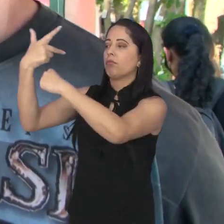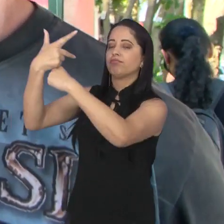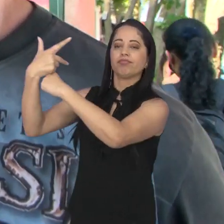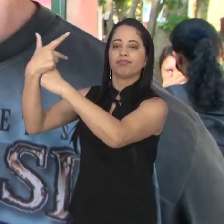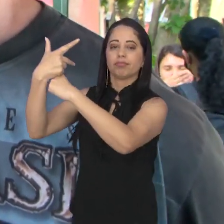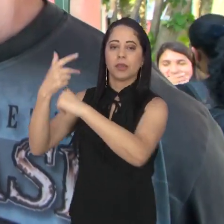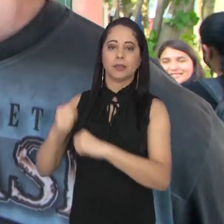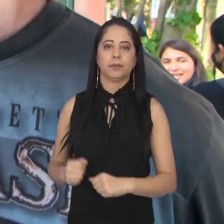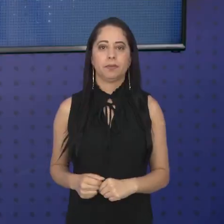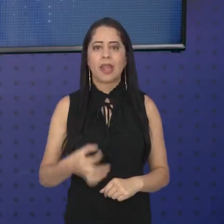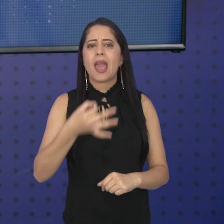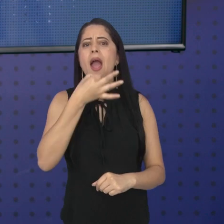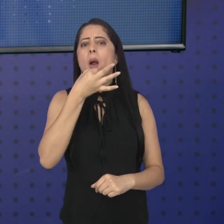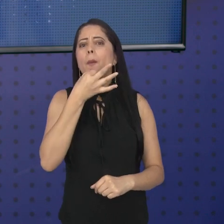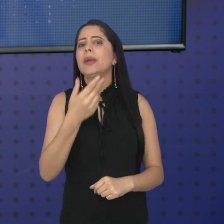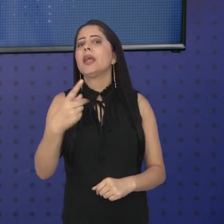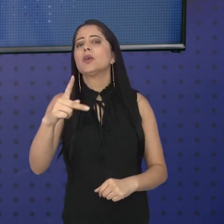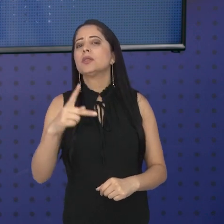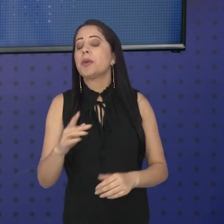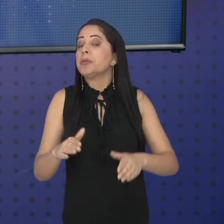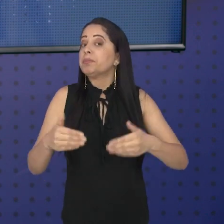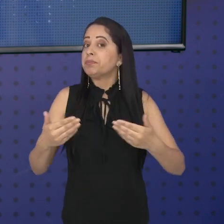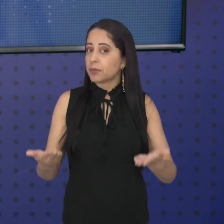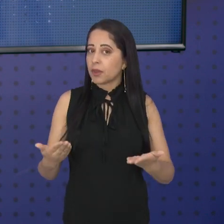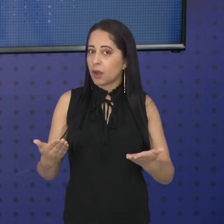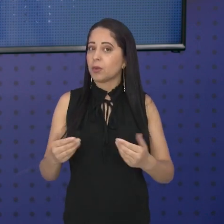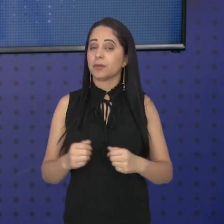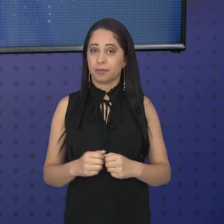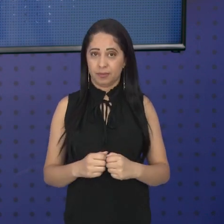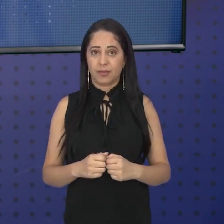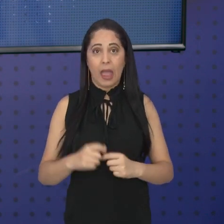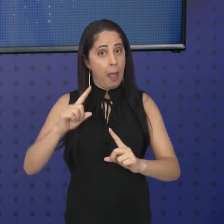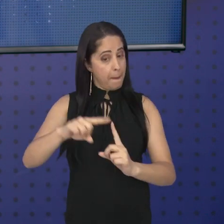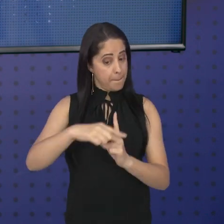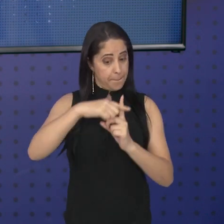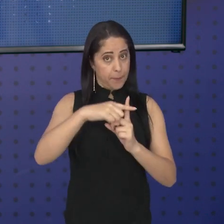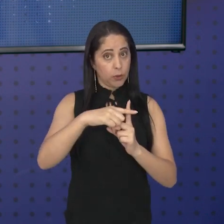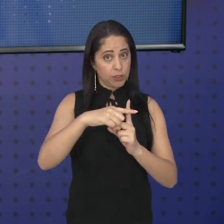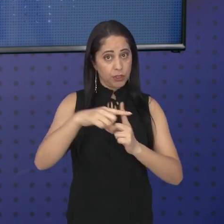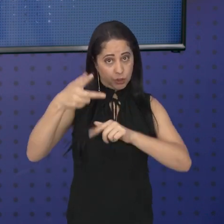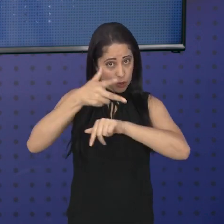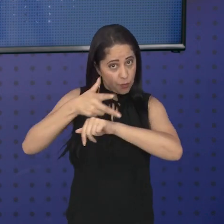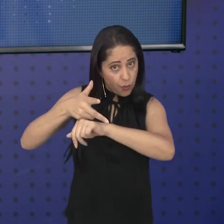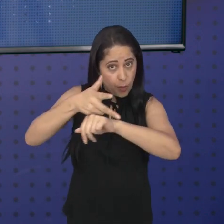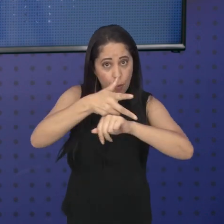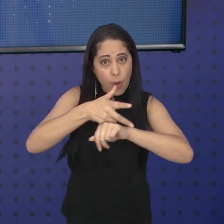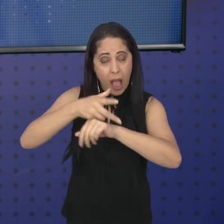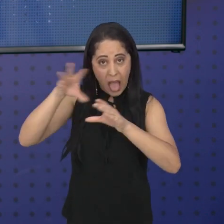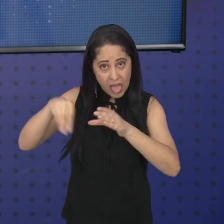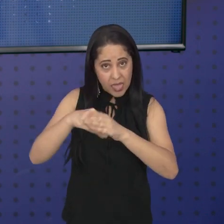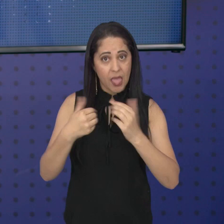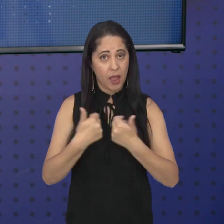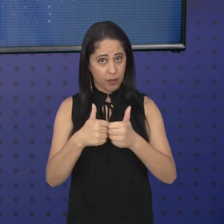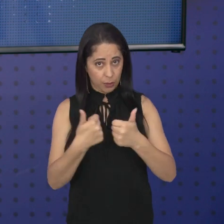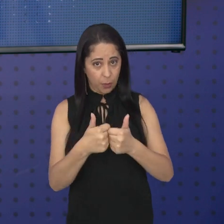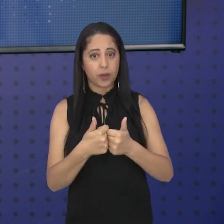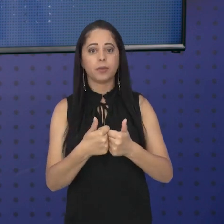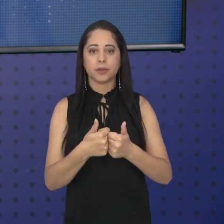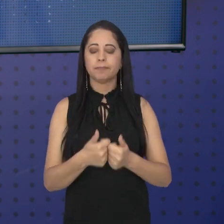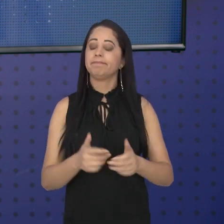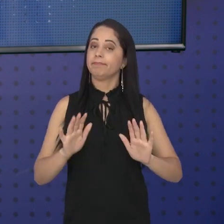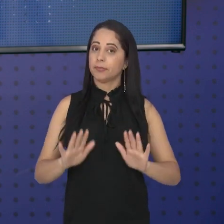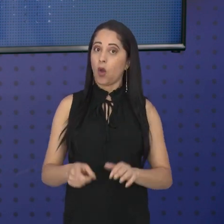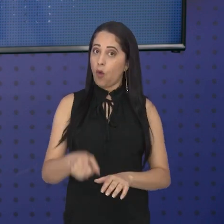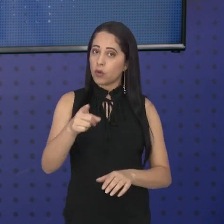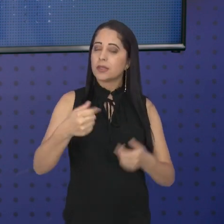sendo sempre filmada lá. E qual é a sua opinião sobre isso? Você também acha que seria positivo ter câmeras de segurança nos